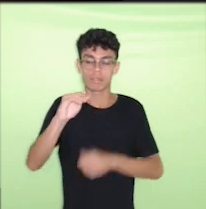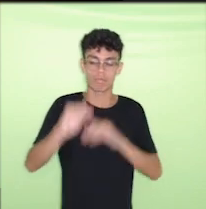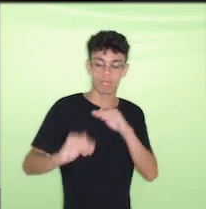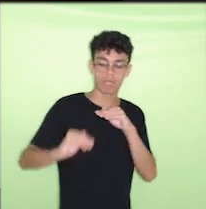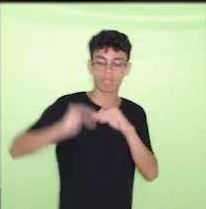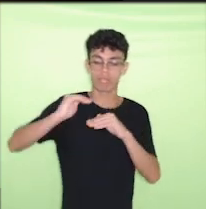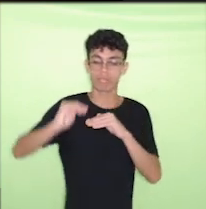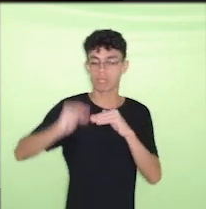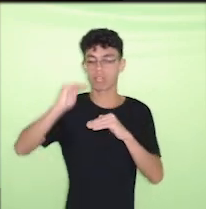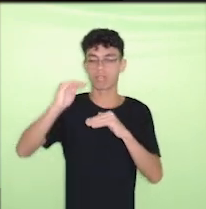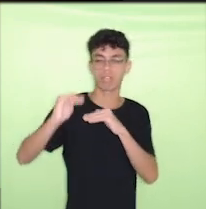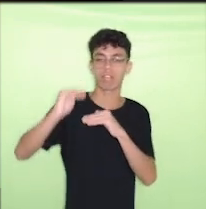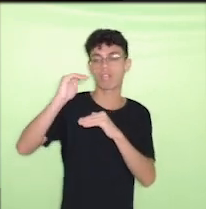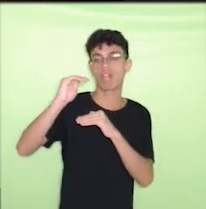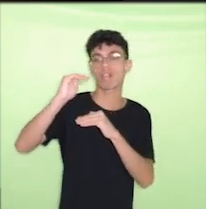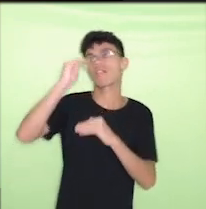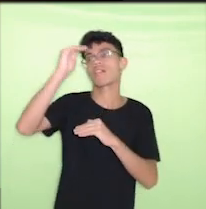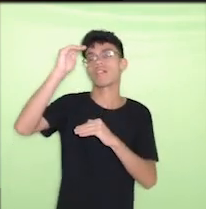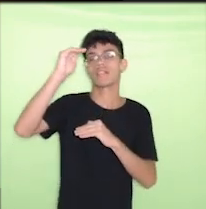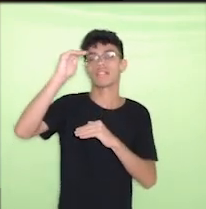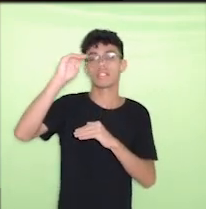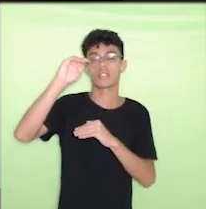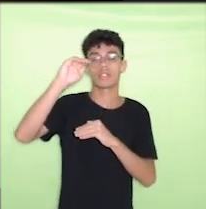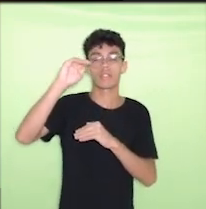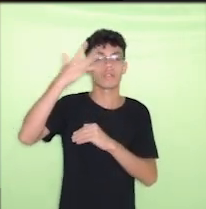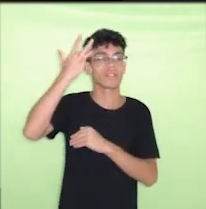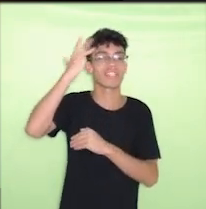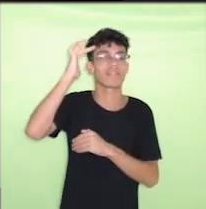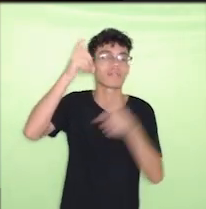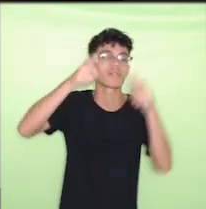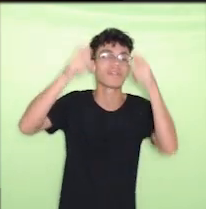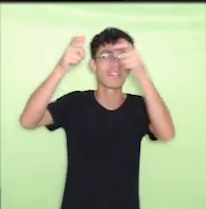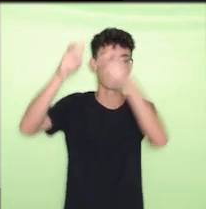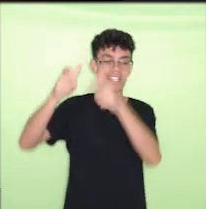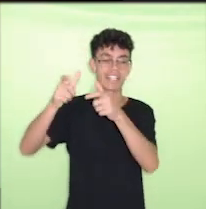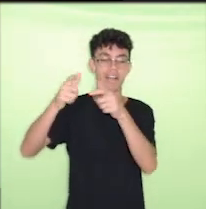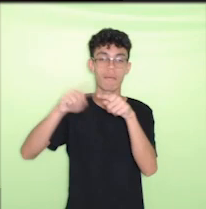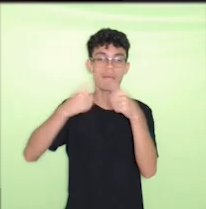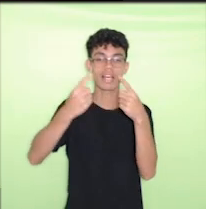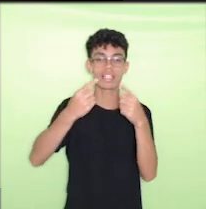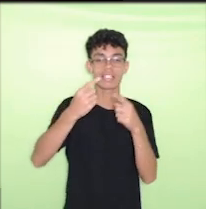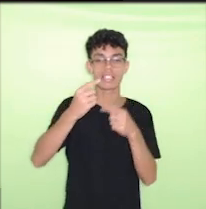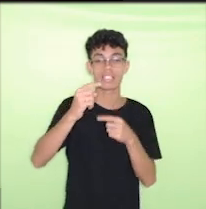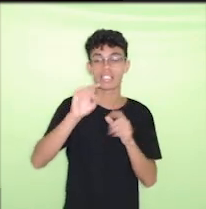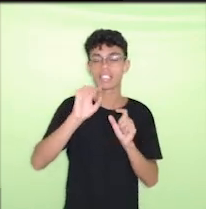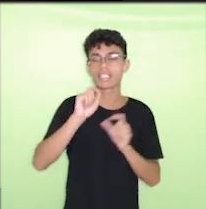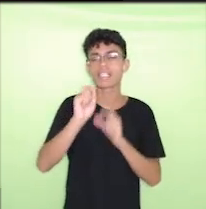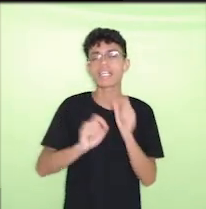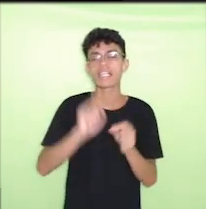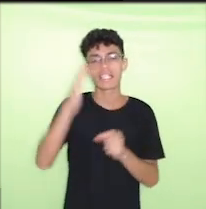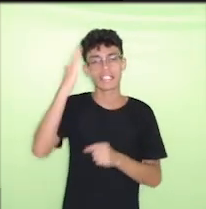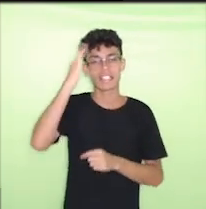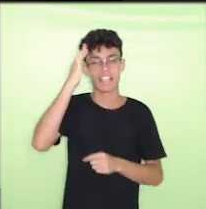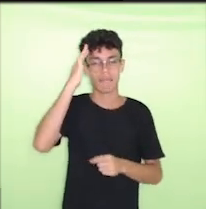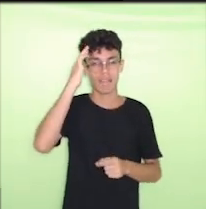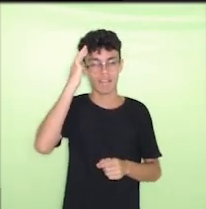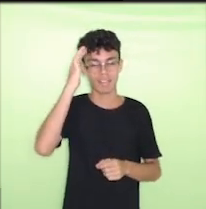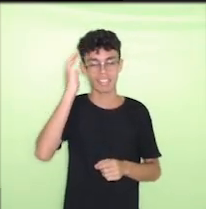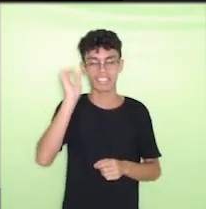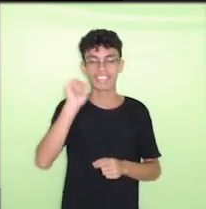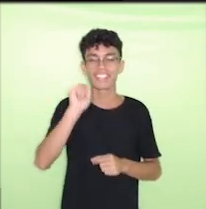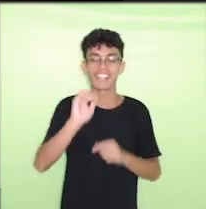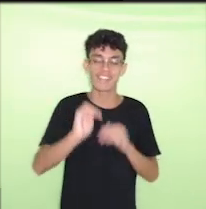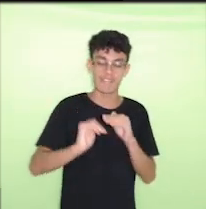subindo, subindo, até não se sabe onde. Mas quem sabe, uma chamazinha não